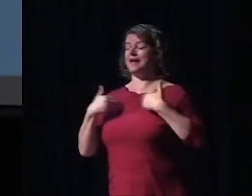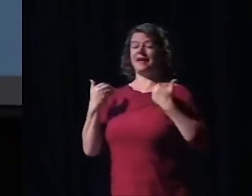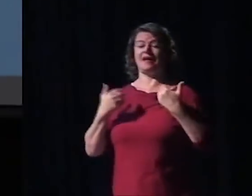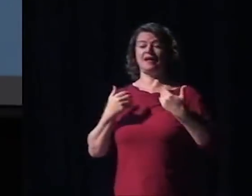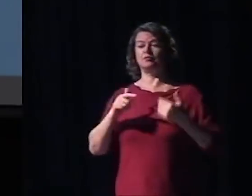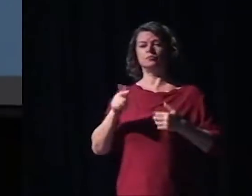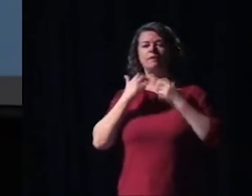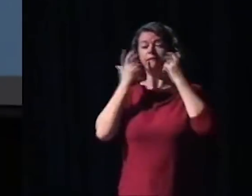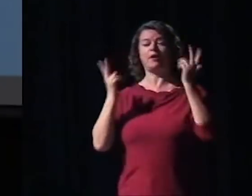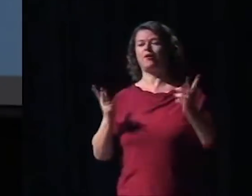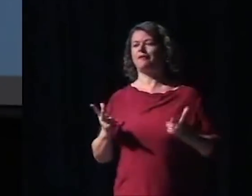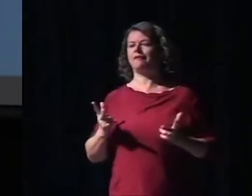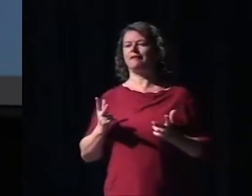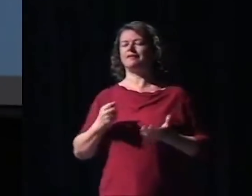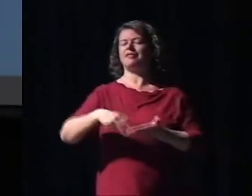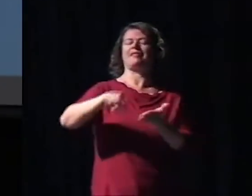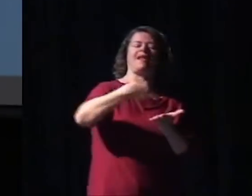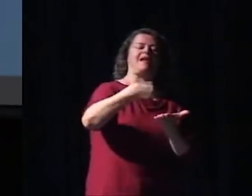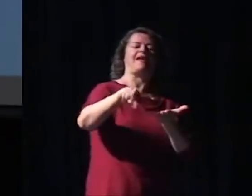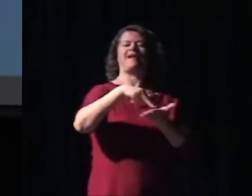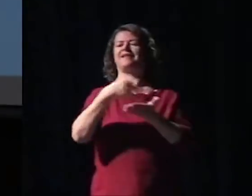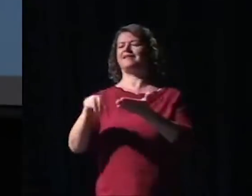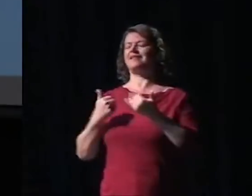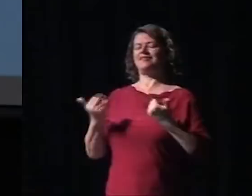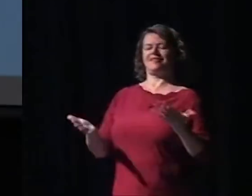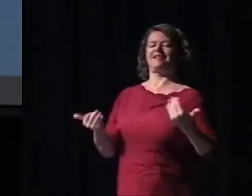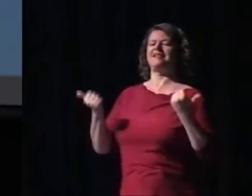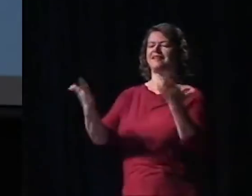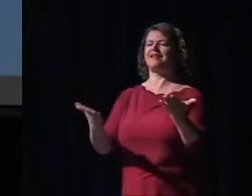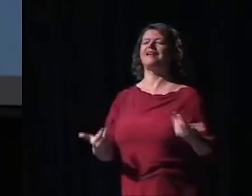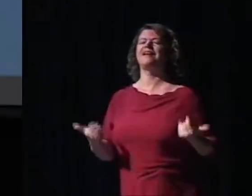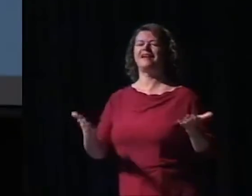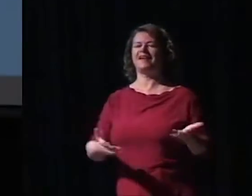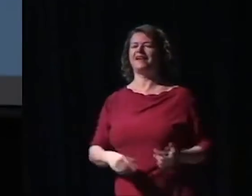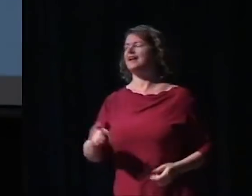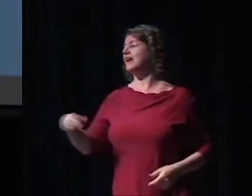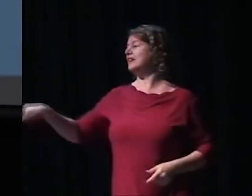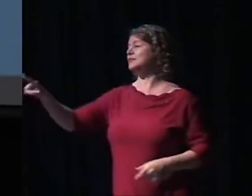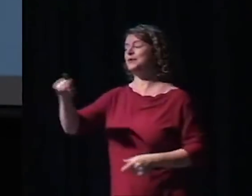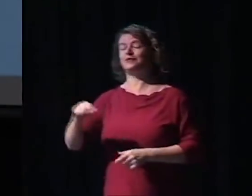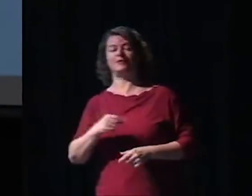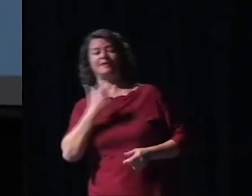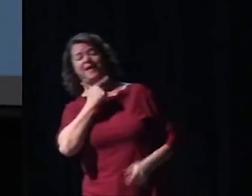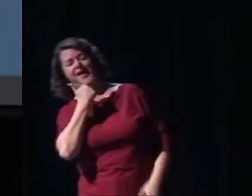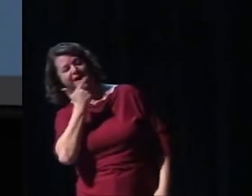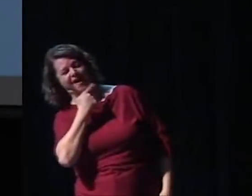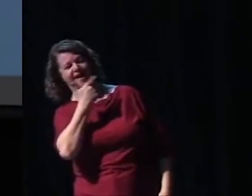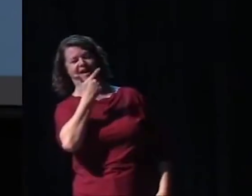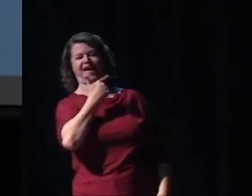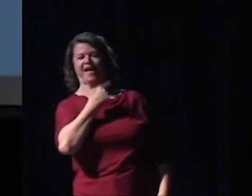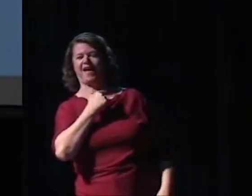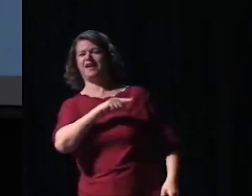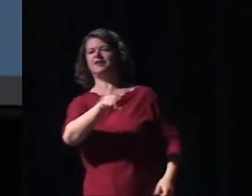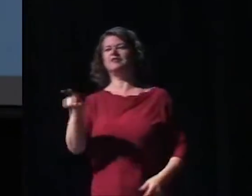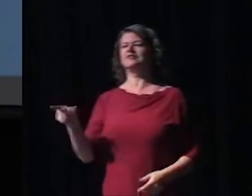vergonhas. Você dança e paga mico na festa. Você